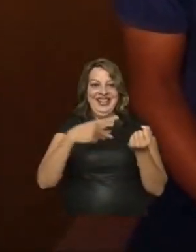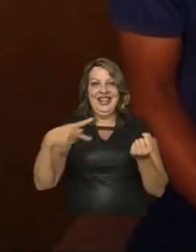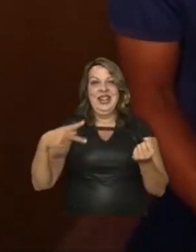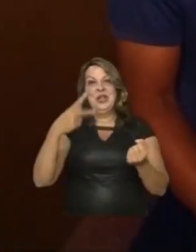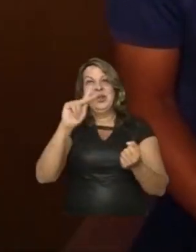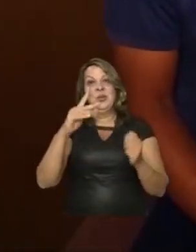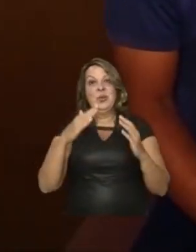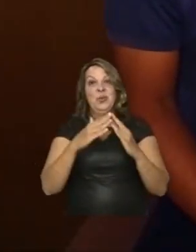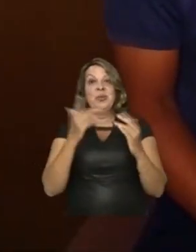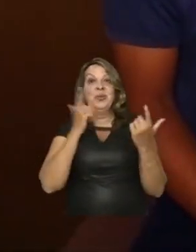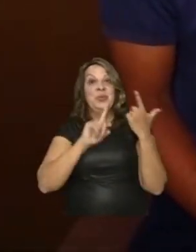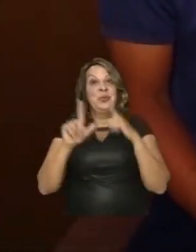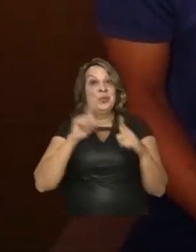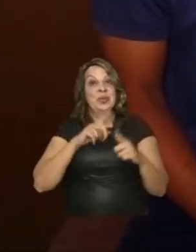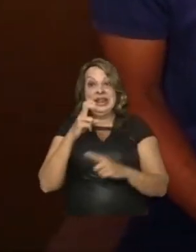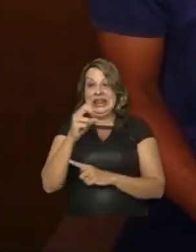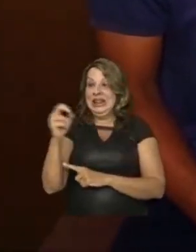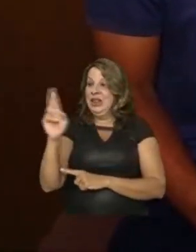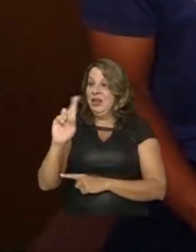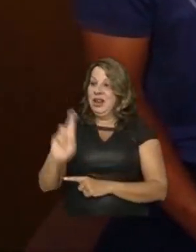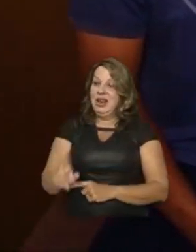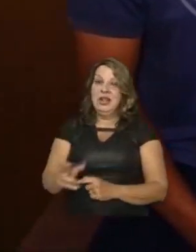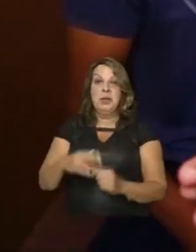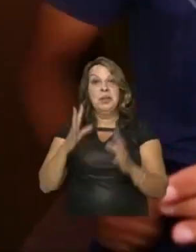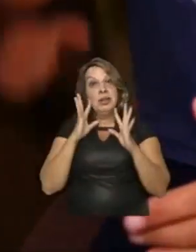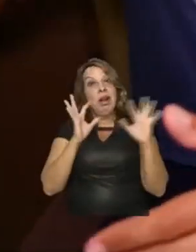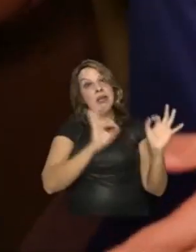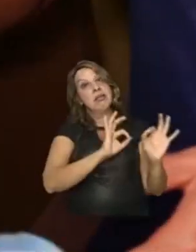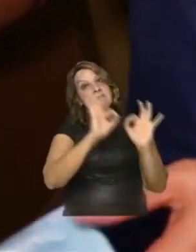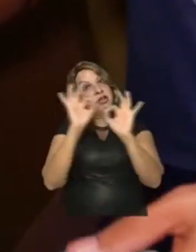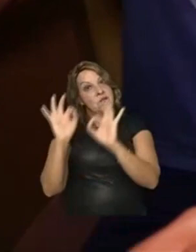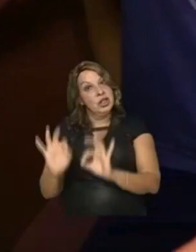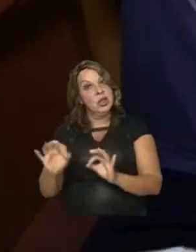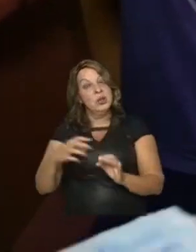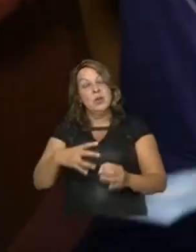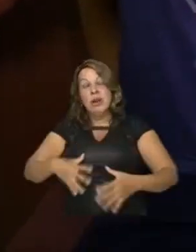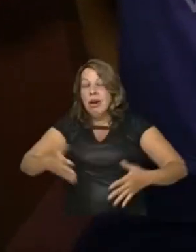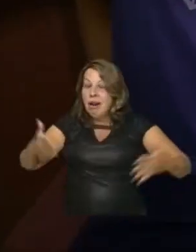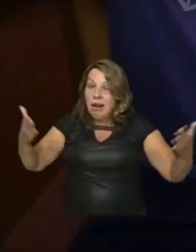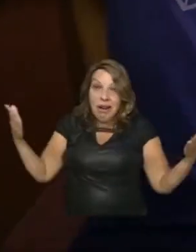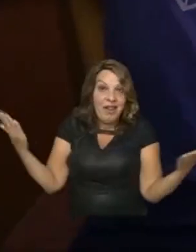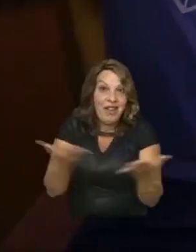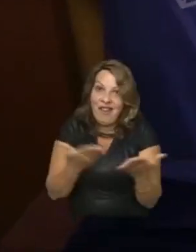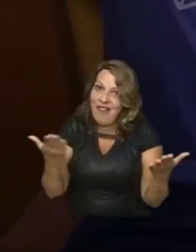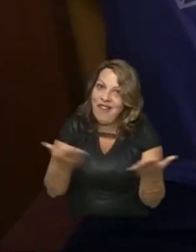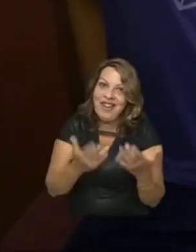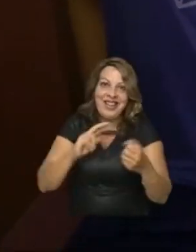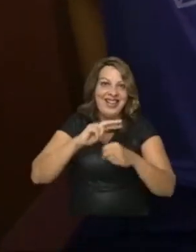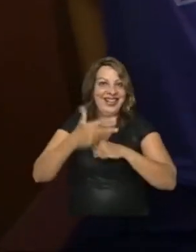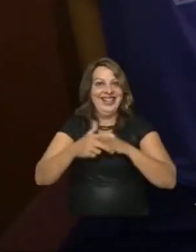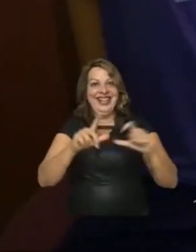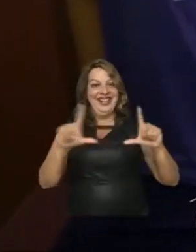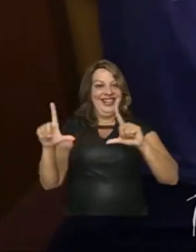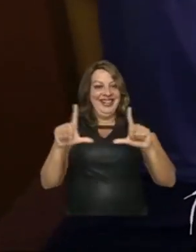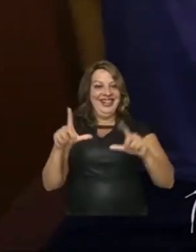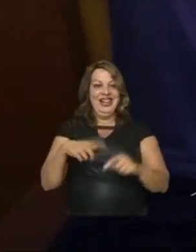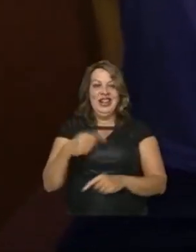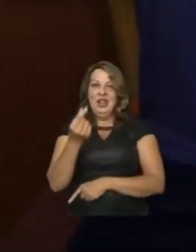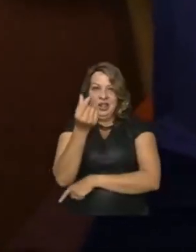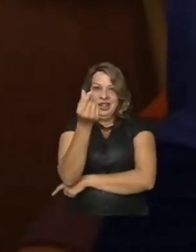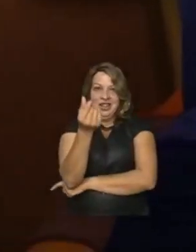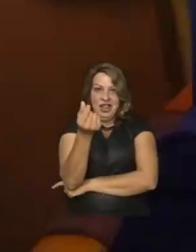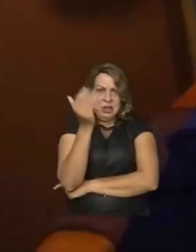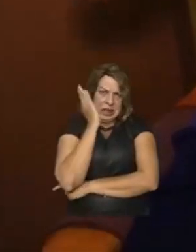casa, você vai ganhar R$500 agora por estar assistindo ao vivo pela TV Atalaia. Olha só, 500, sabe